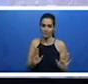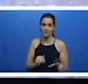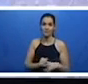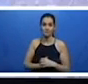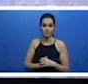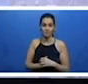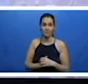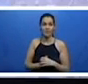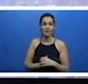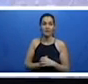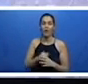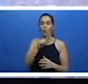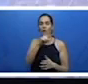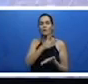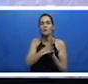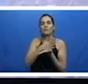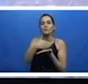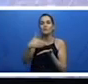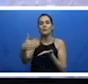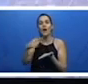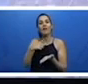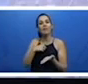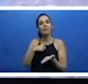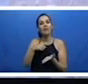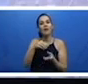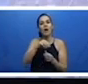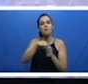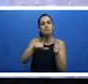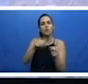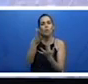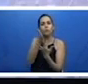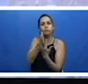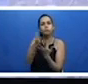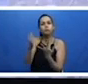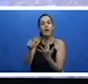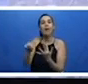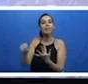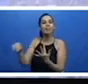origem os anfíbios terrestres. Outra situação,